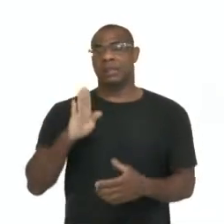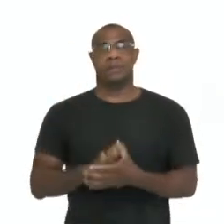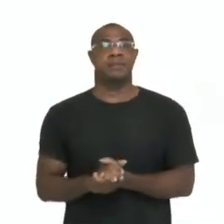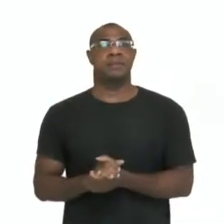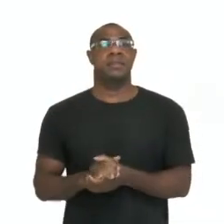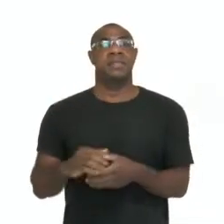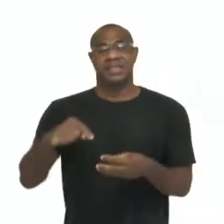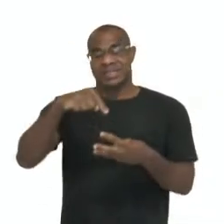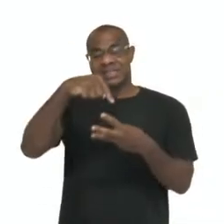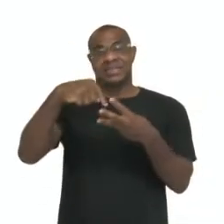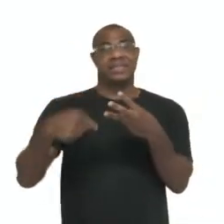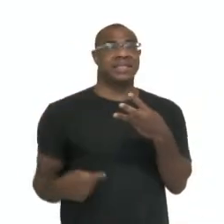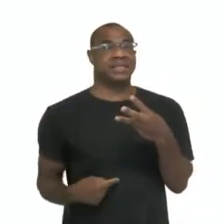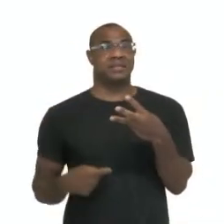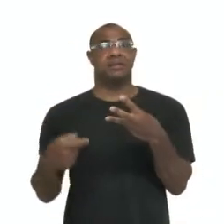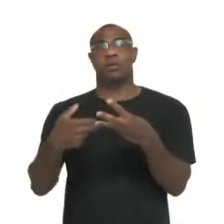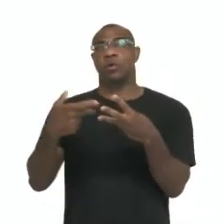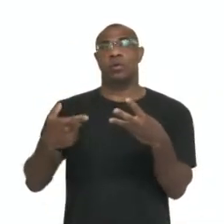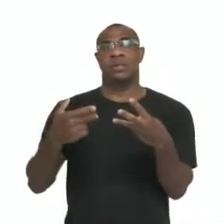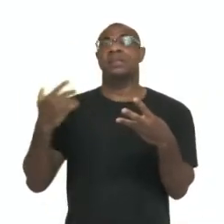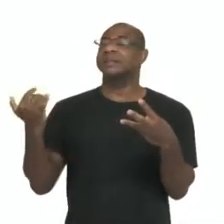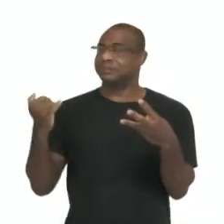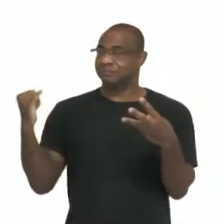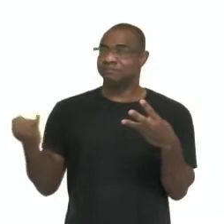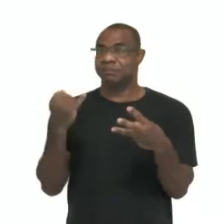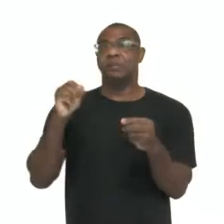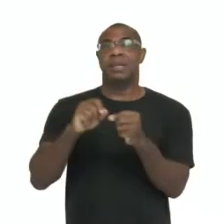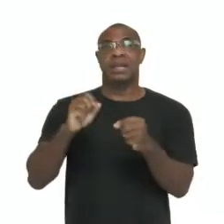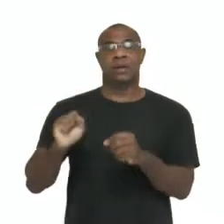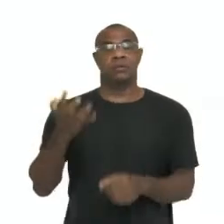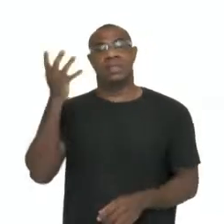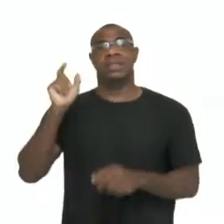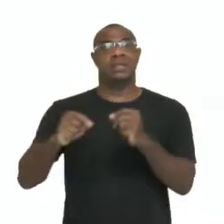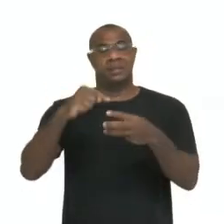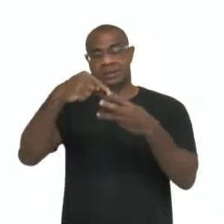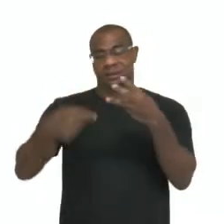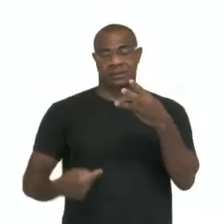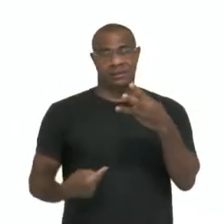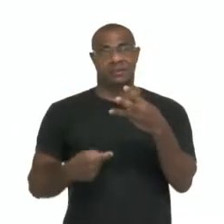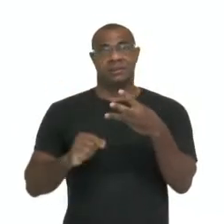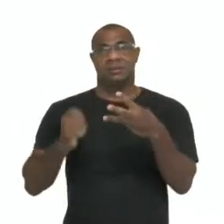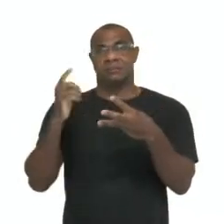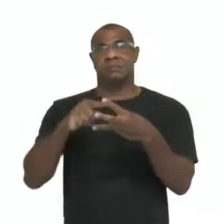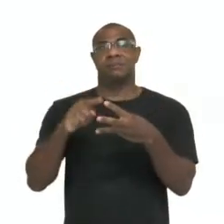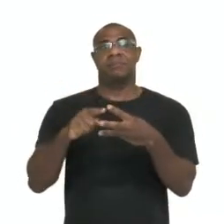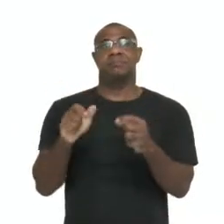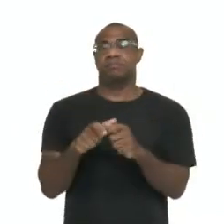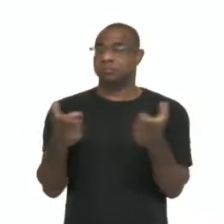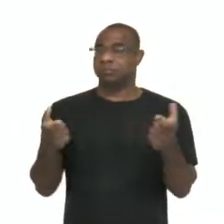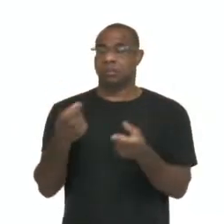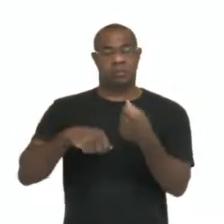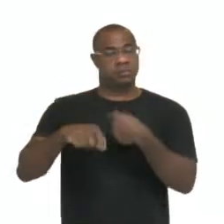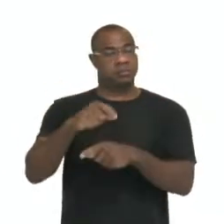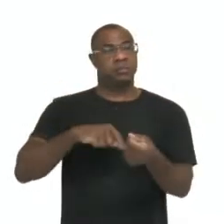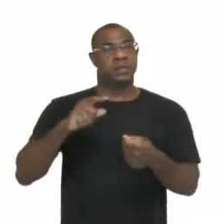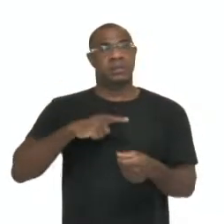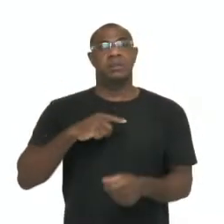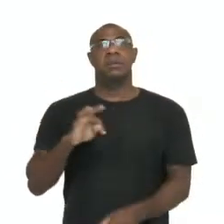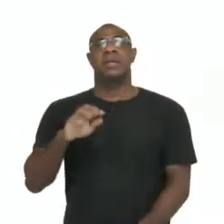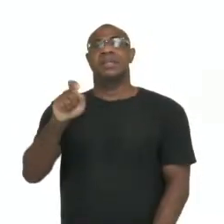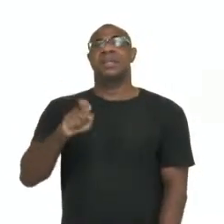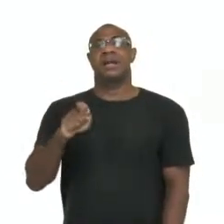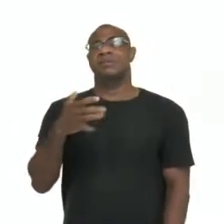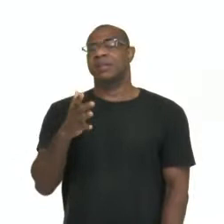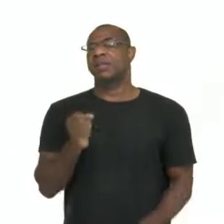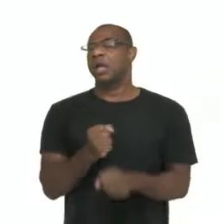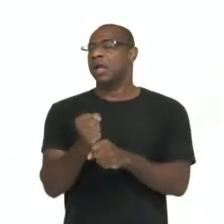fatores combinados e conjugados para esse milagre acontecer. Primeiro, um crescimento da economia brasileira a uma taxa média